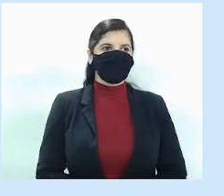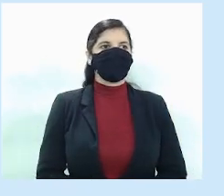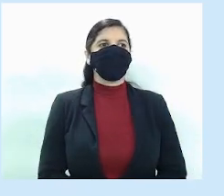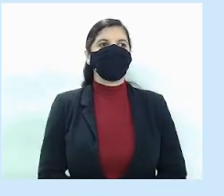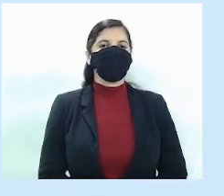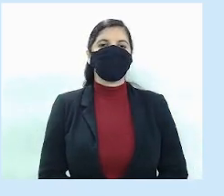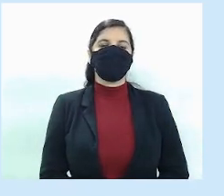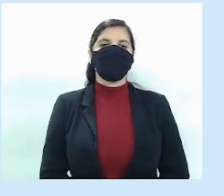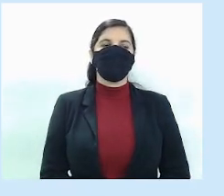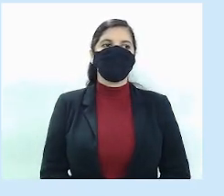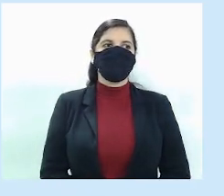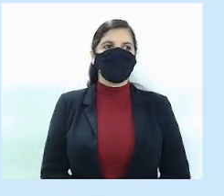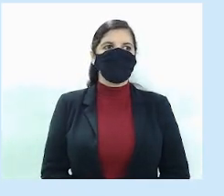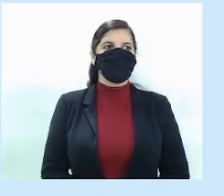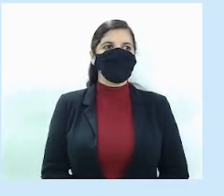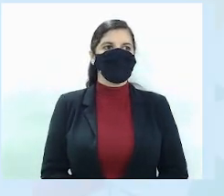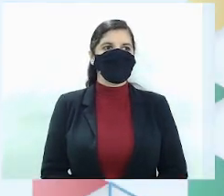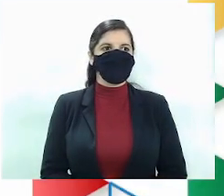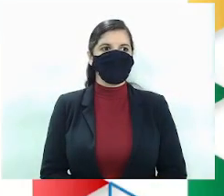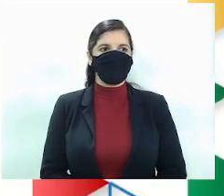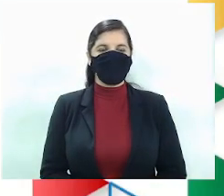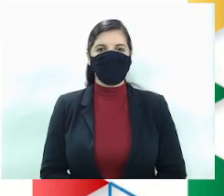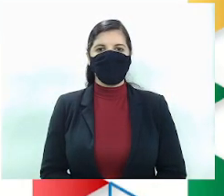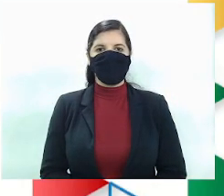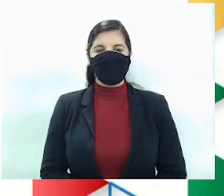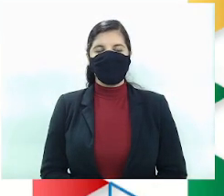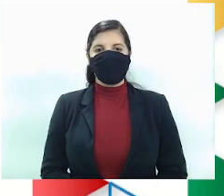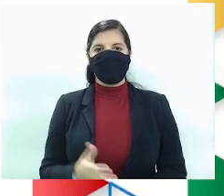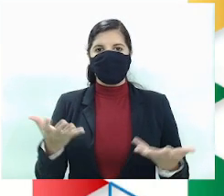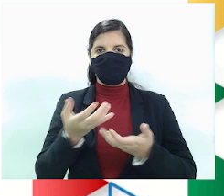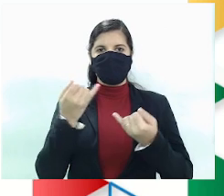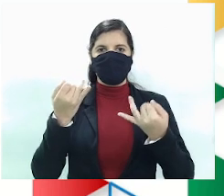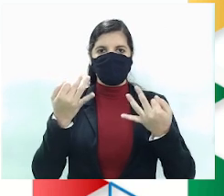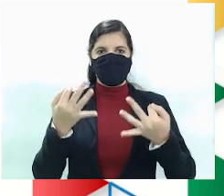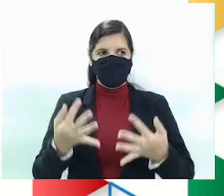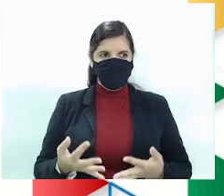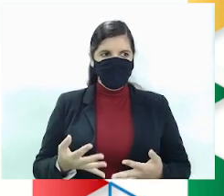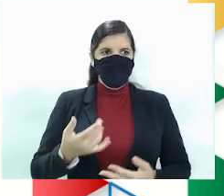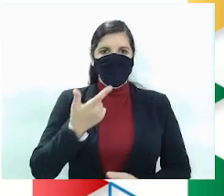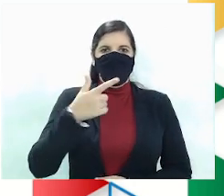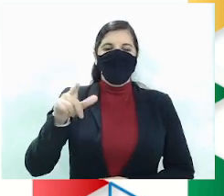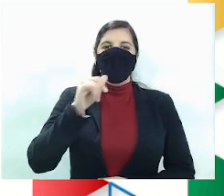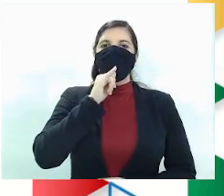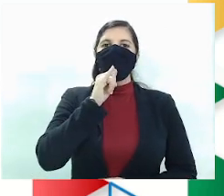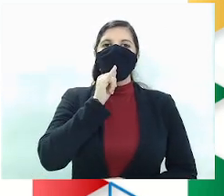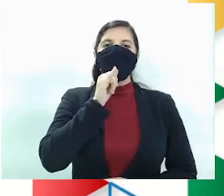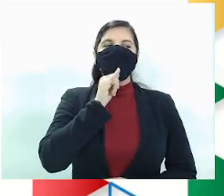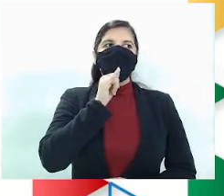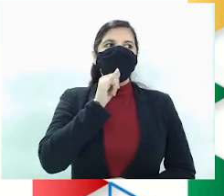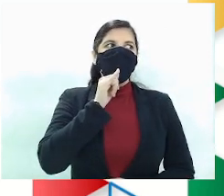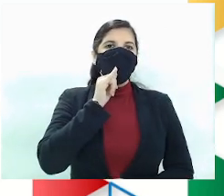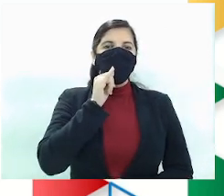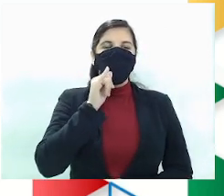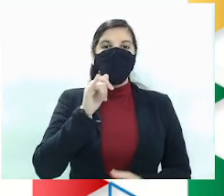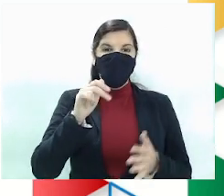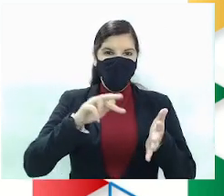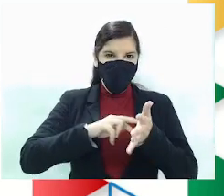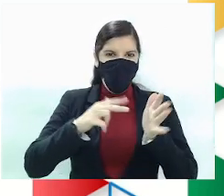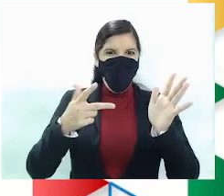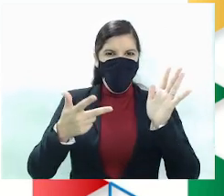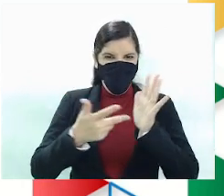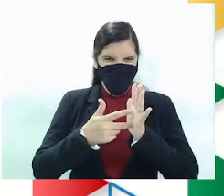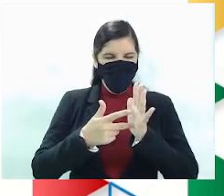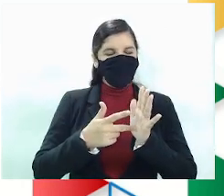certo? Passando aqui adiante, vamos ver aqui um outro exemplo, mas com ambiguidade,